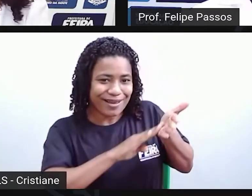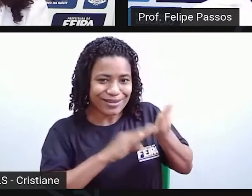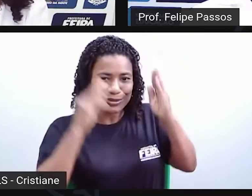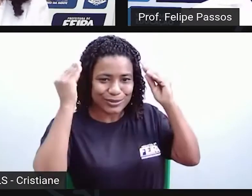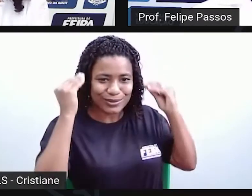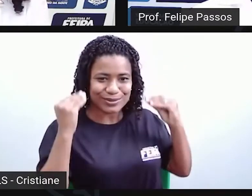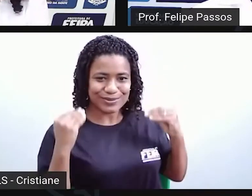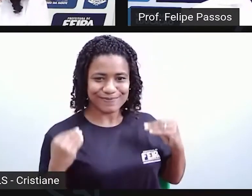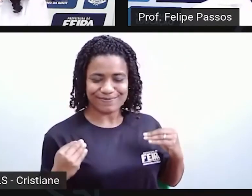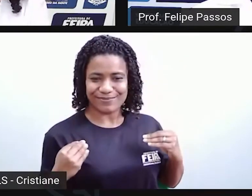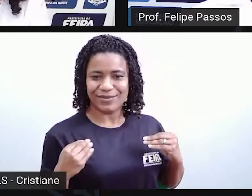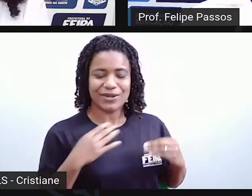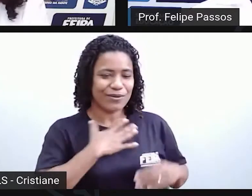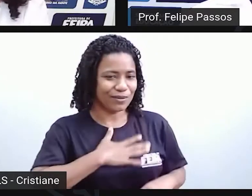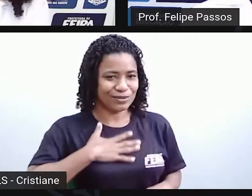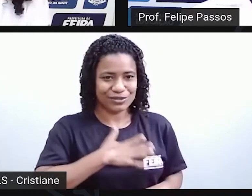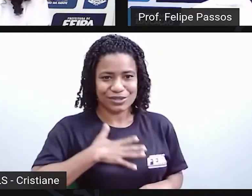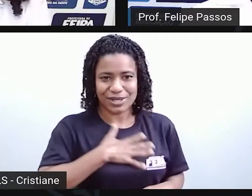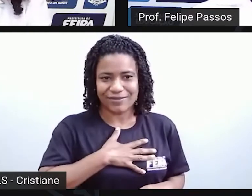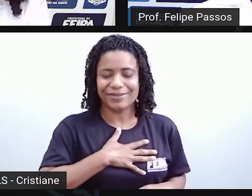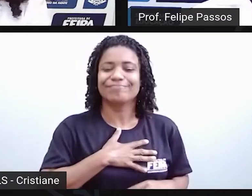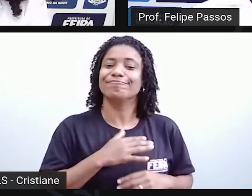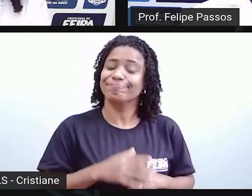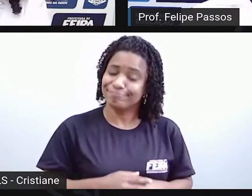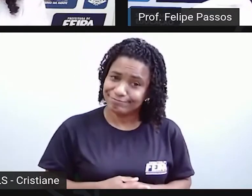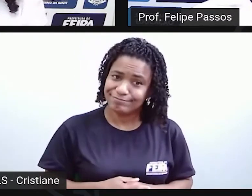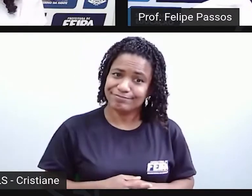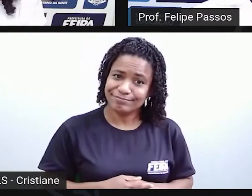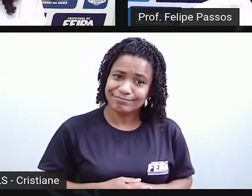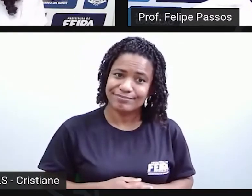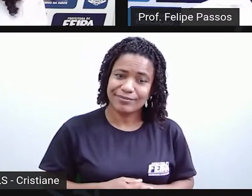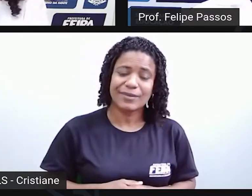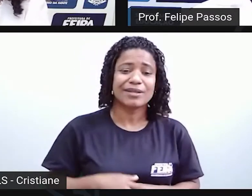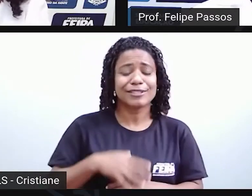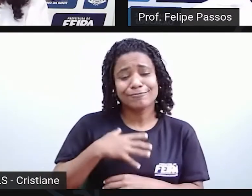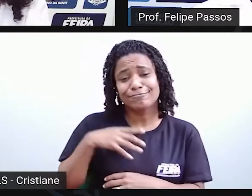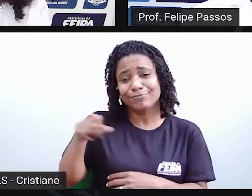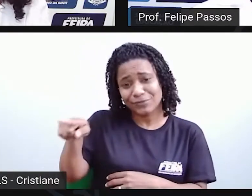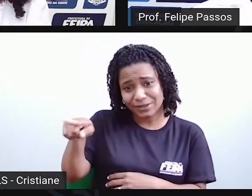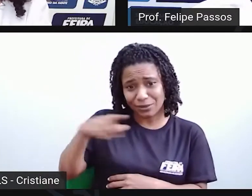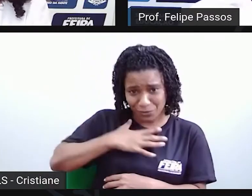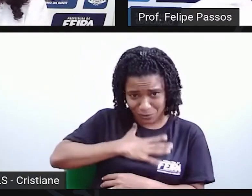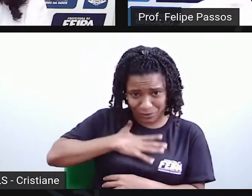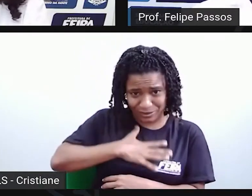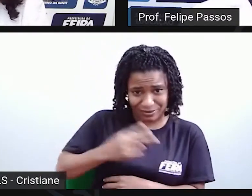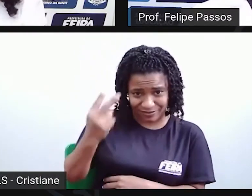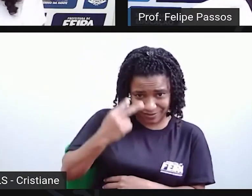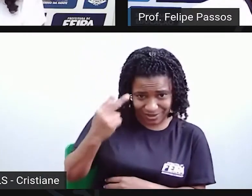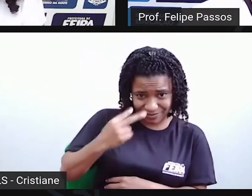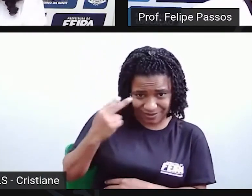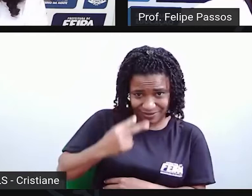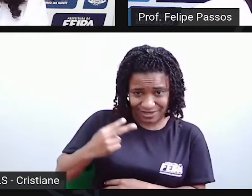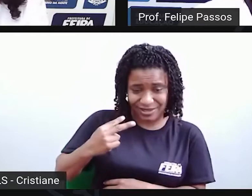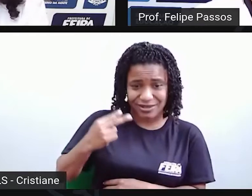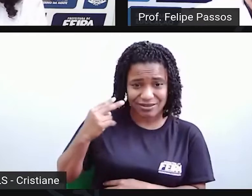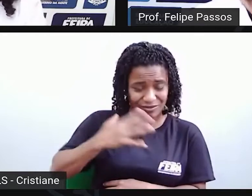pelo processo, na pele, no corpo, que bom que você gostava, mas não cabe a você gostar ou não.